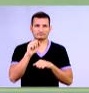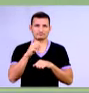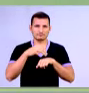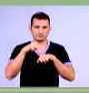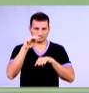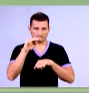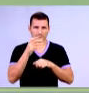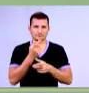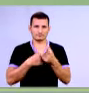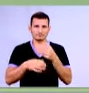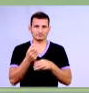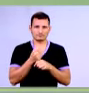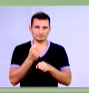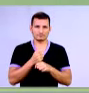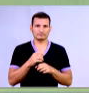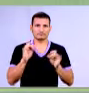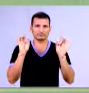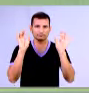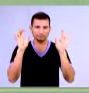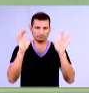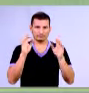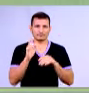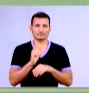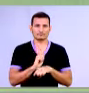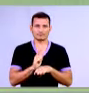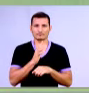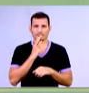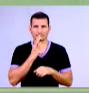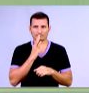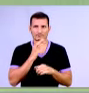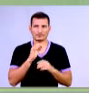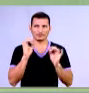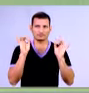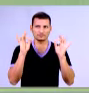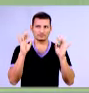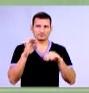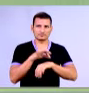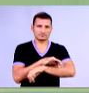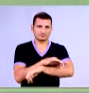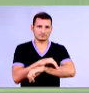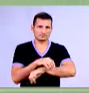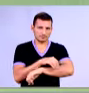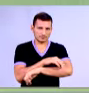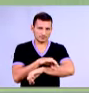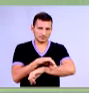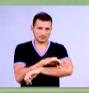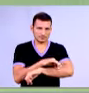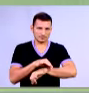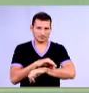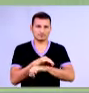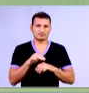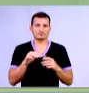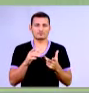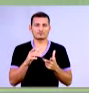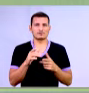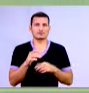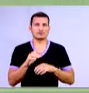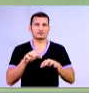administração, especialista em gestão do conhecimento, especialista em engenharia de sistemas. Tenho graduação na área de engenharia de